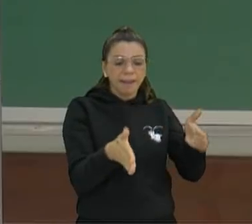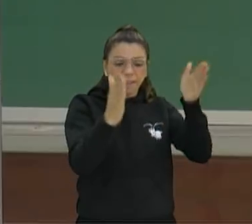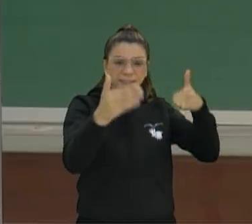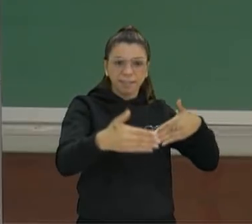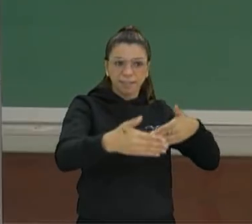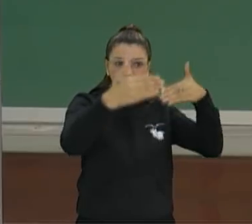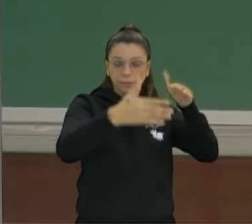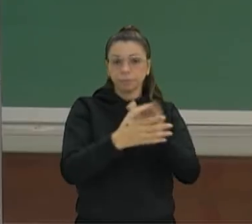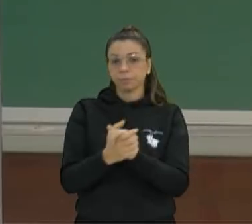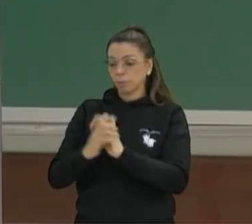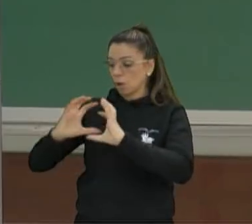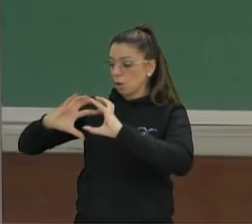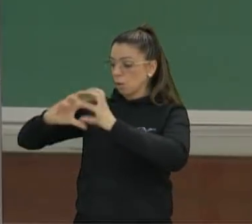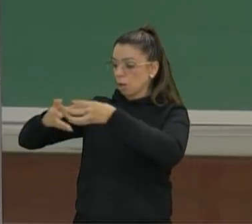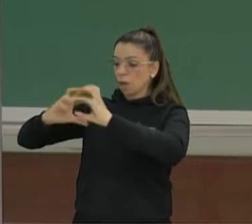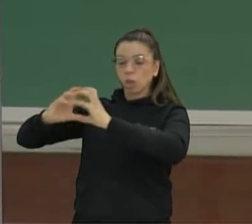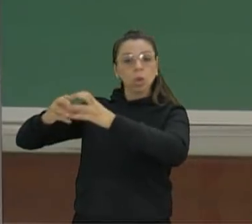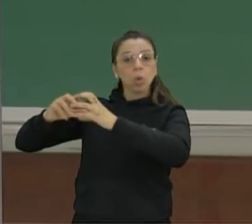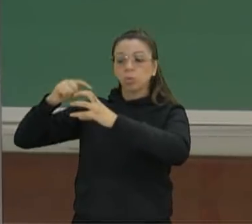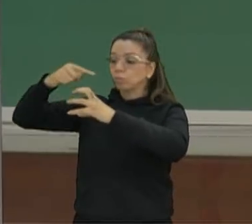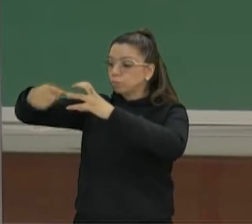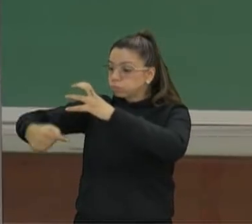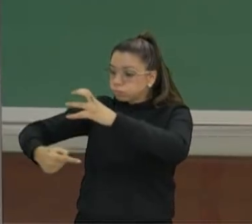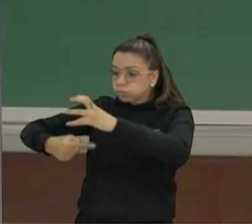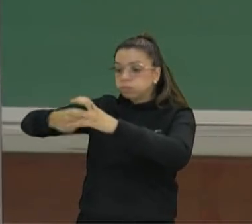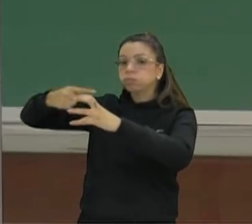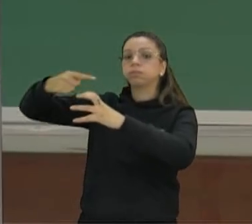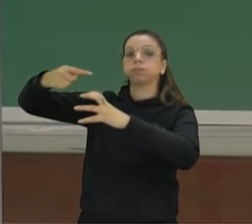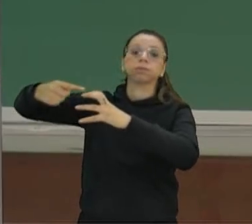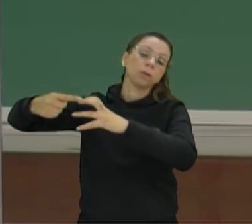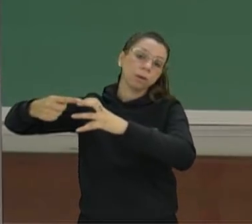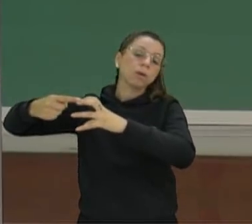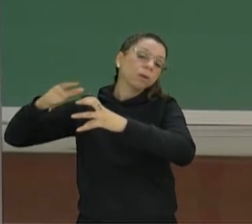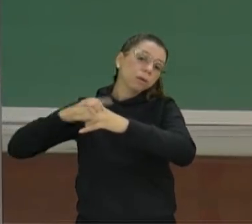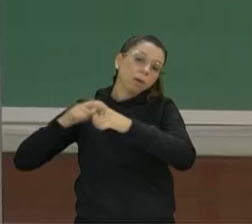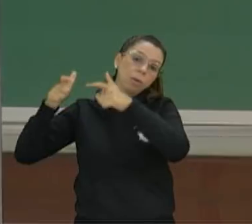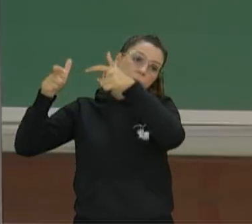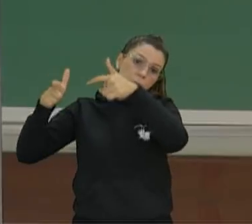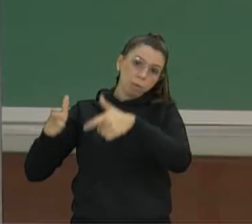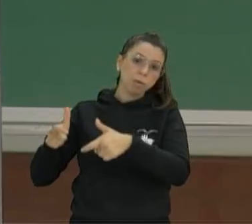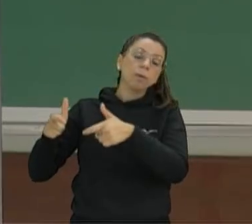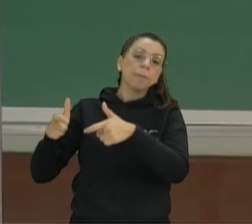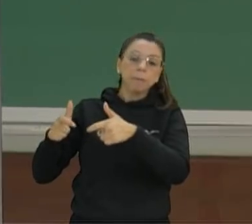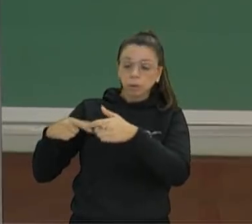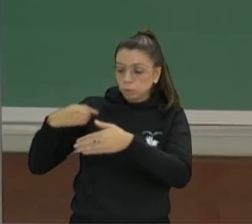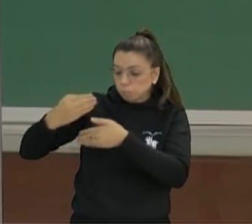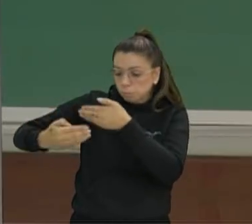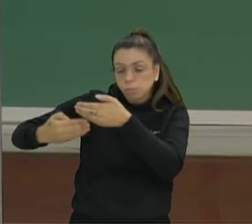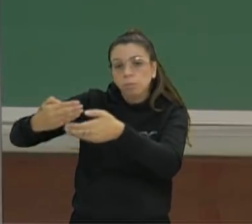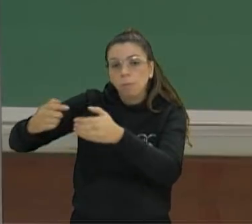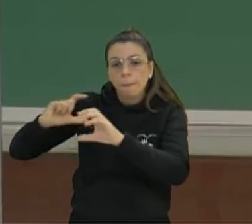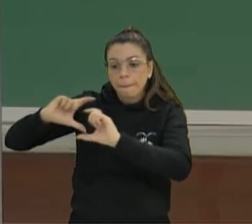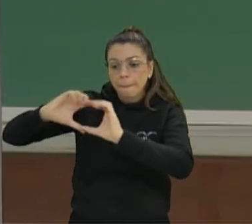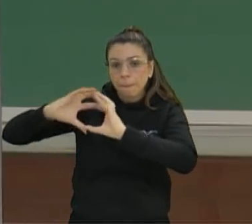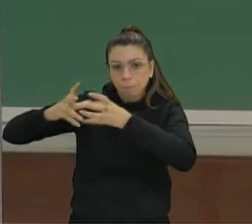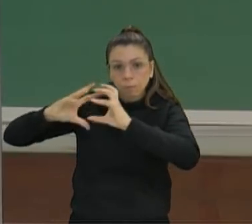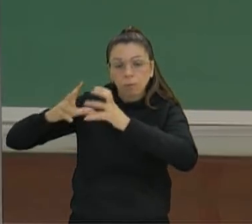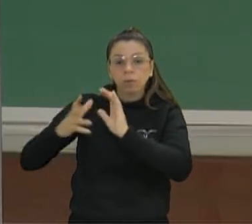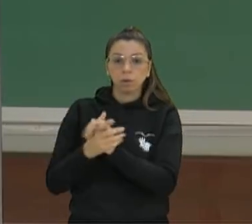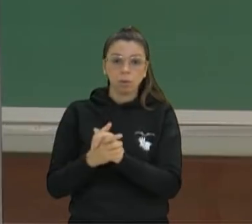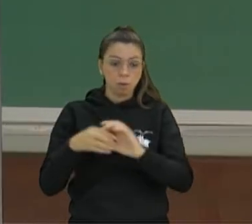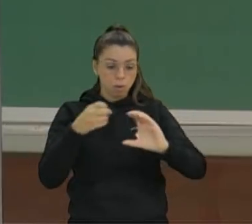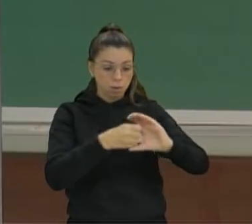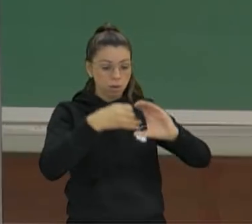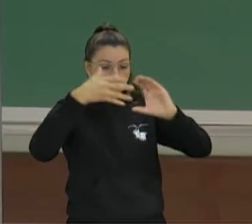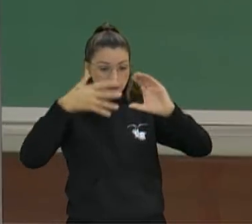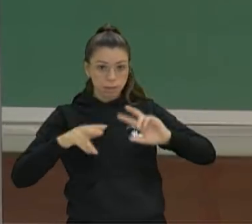Os corpos redondos não. Eles têm partes arredondadas, em alguma posição eles podem rolar. Então são 2 características fundamentais,